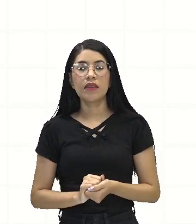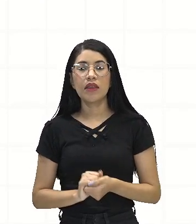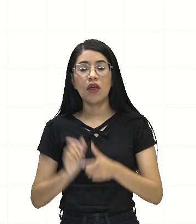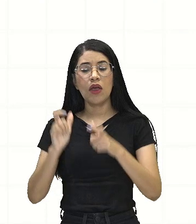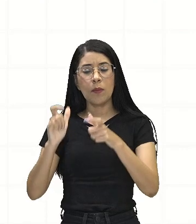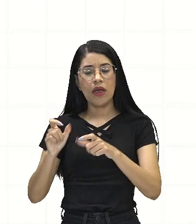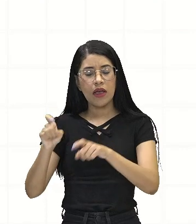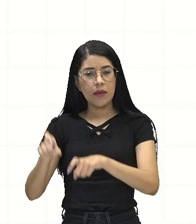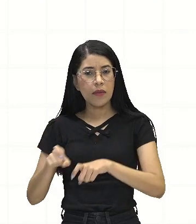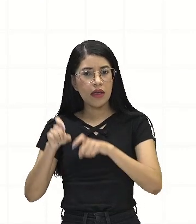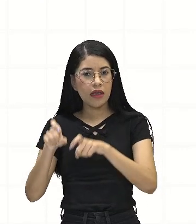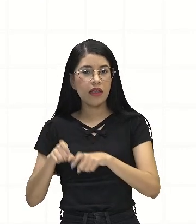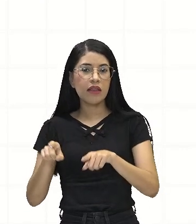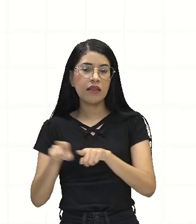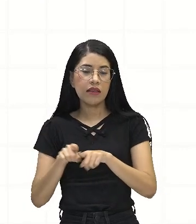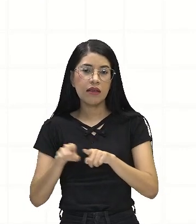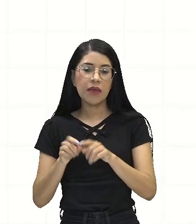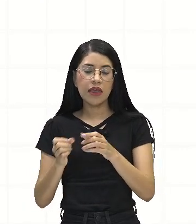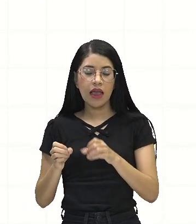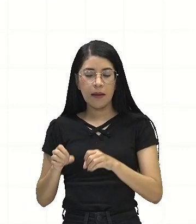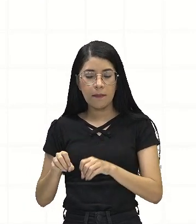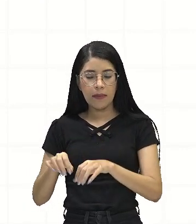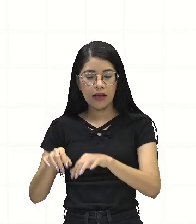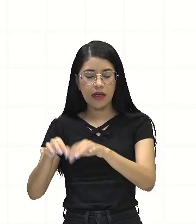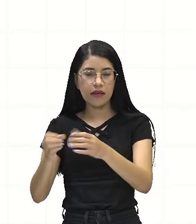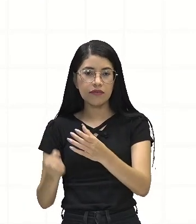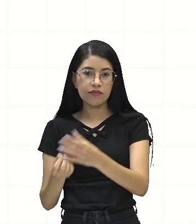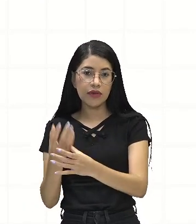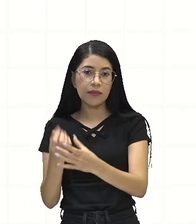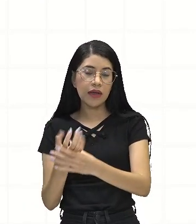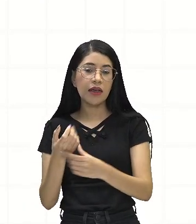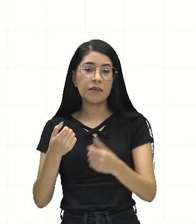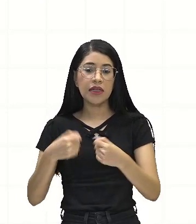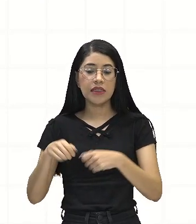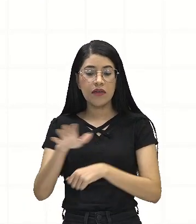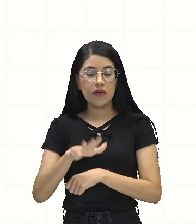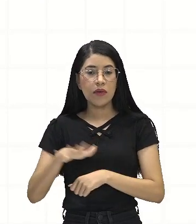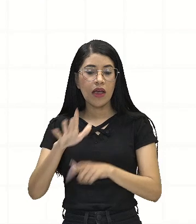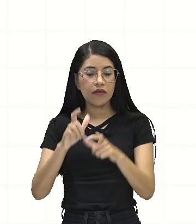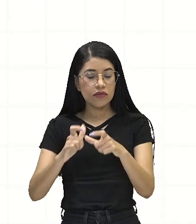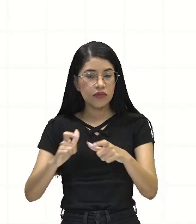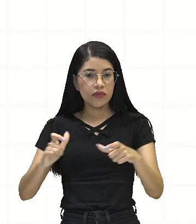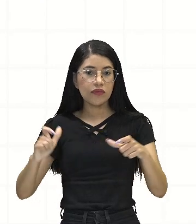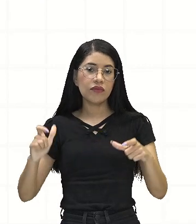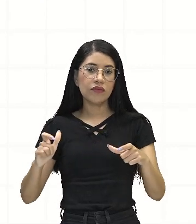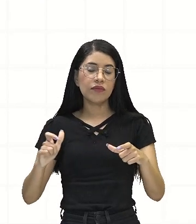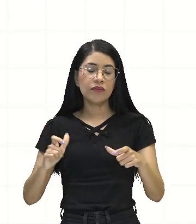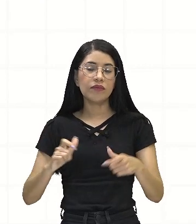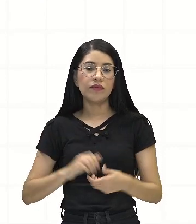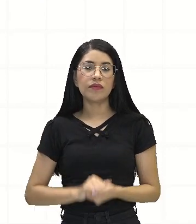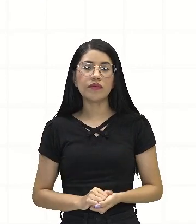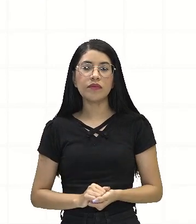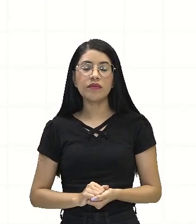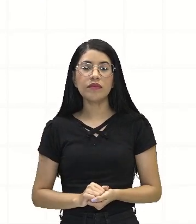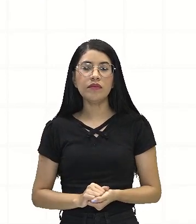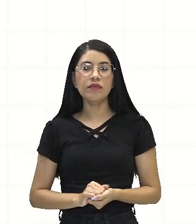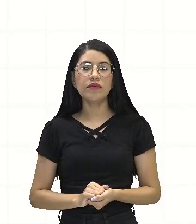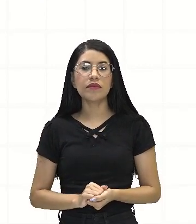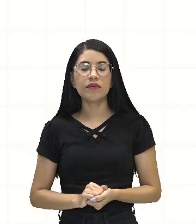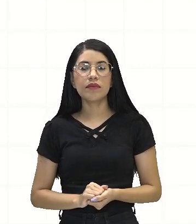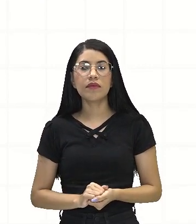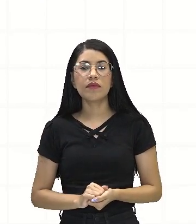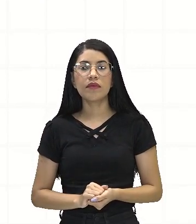latifúndios, da atividade da monocultura, né? Onde era necessário ali muitas terras ou os latifúndios, né? Para cultivar. Então,